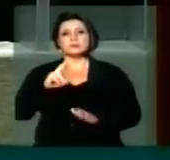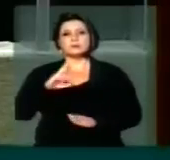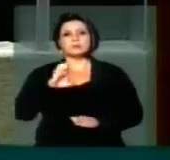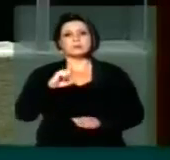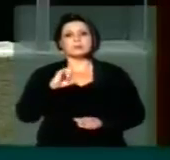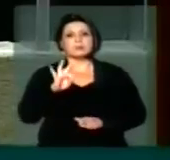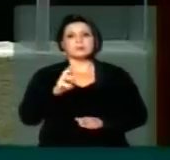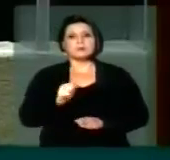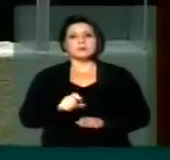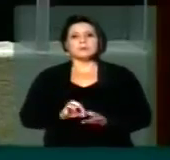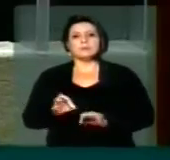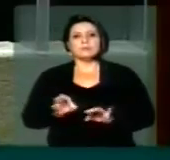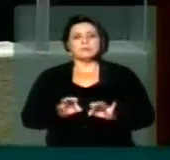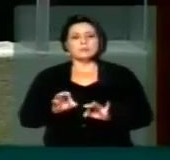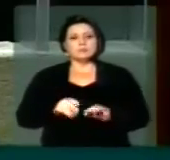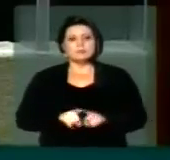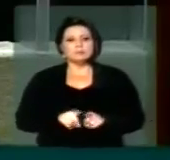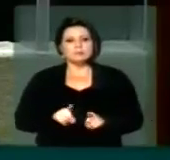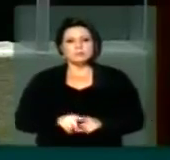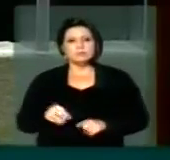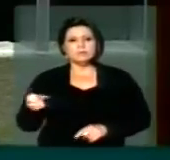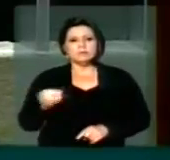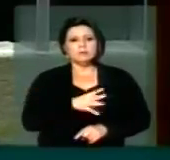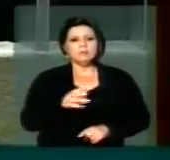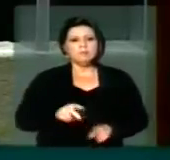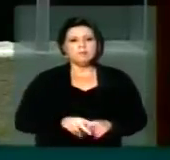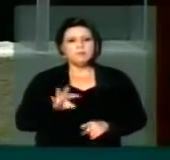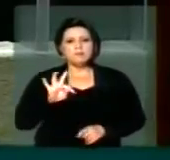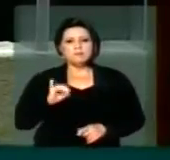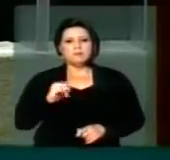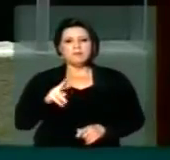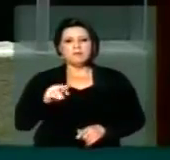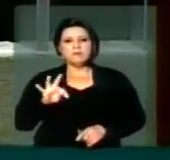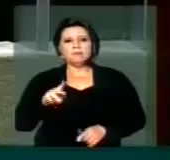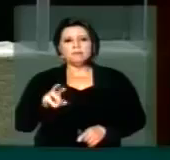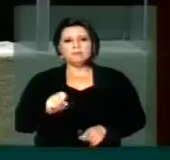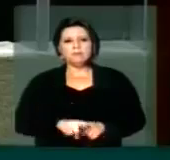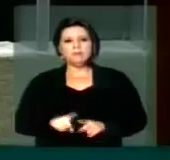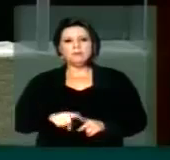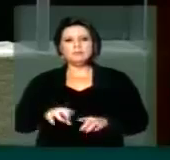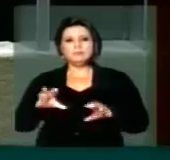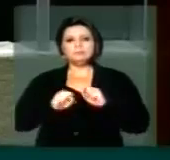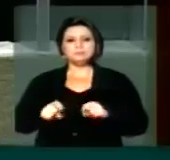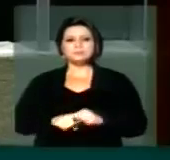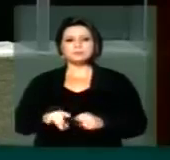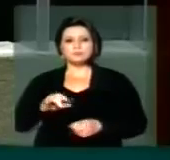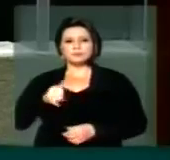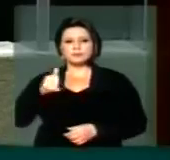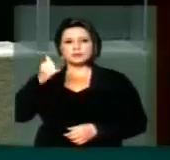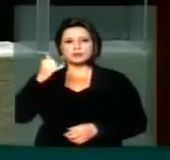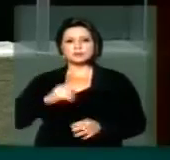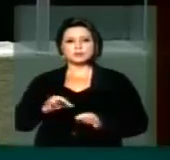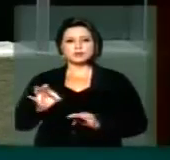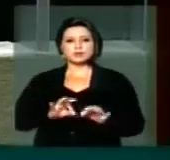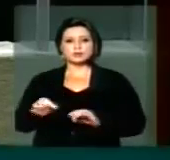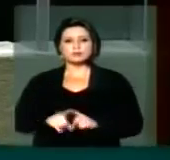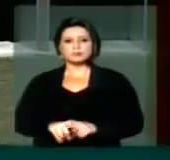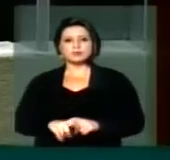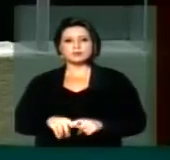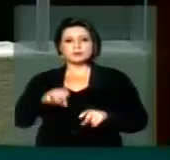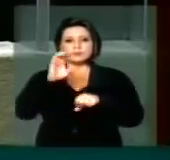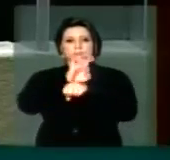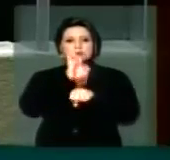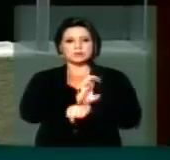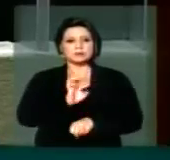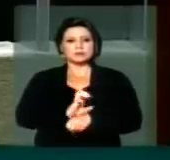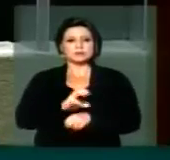receitas não primárias, pela emissão de novos títulos da dívida, pelo recebimento de juros e amortizações das dívidas dos